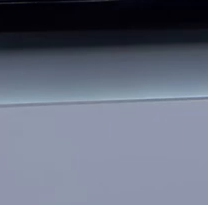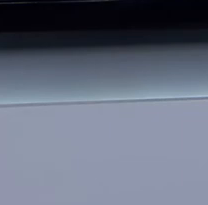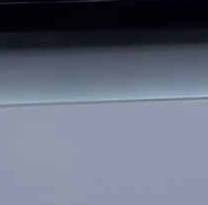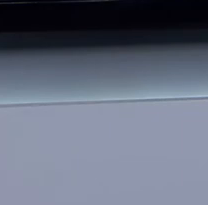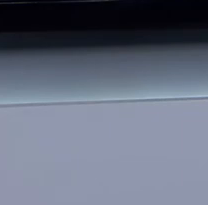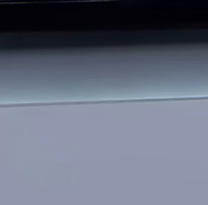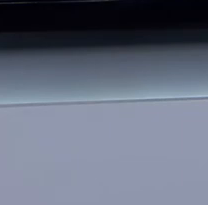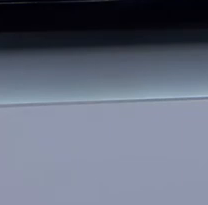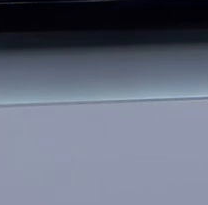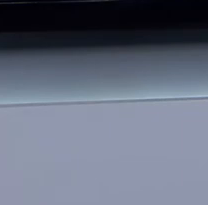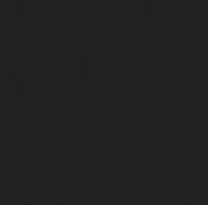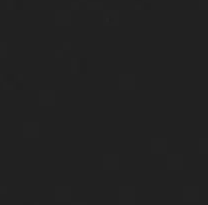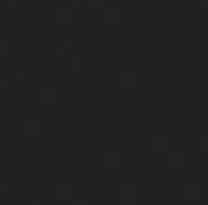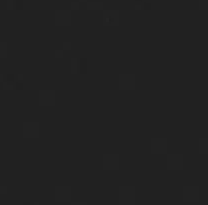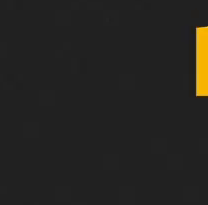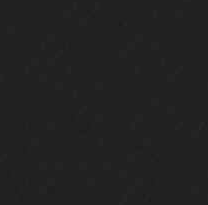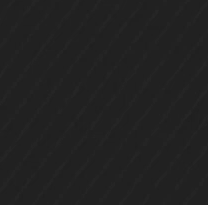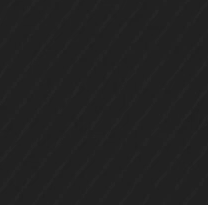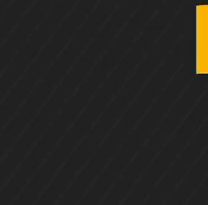federal